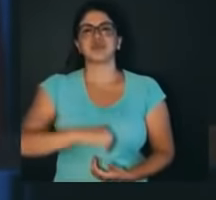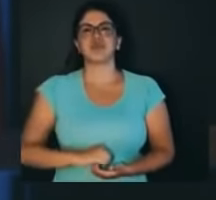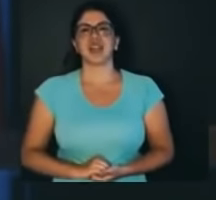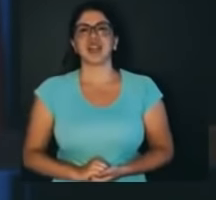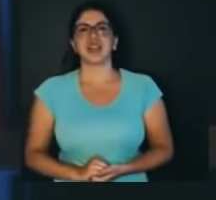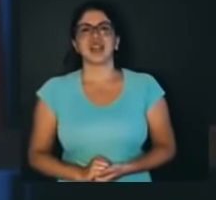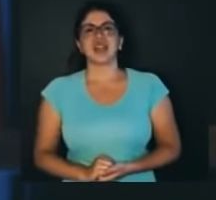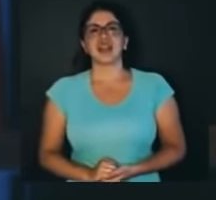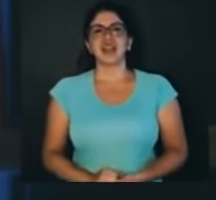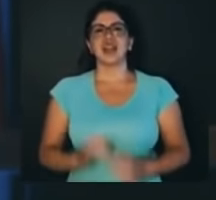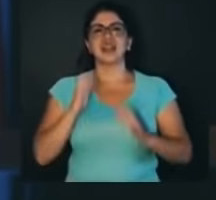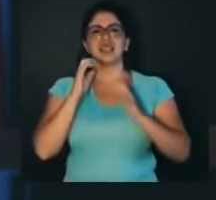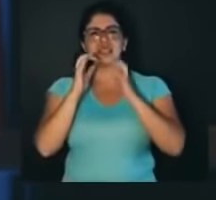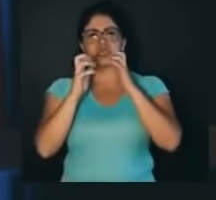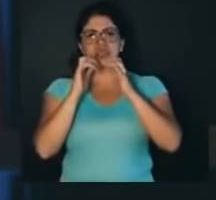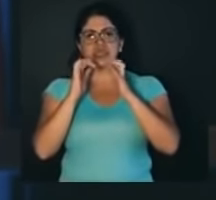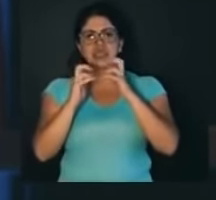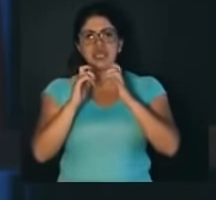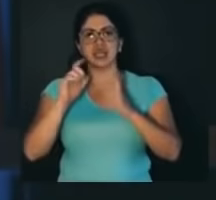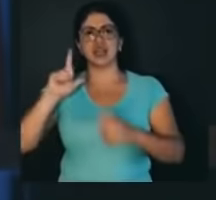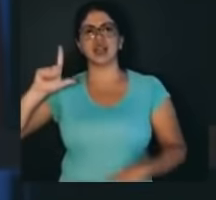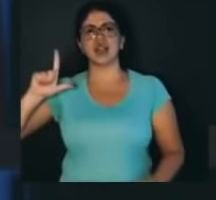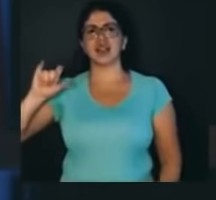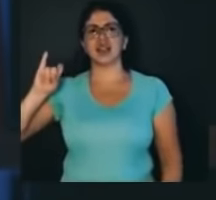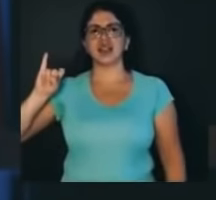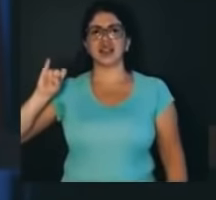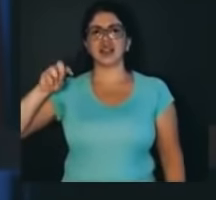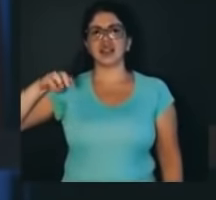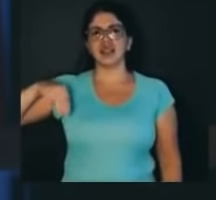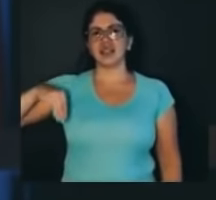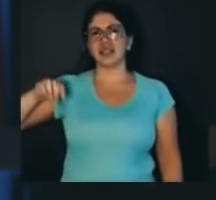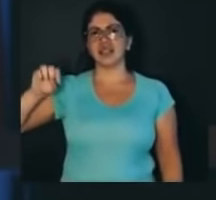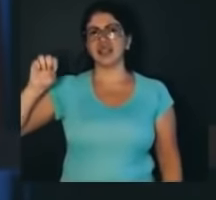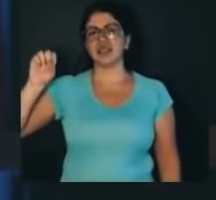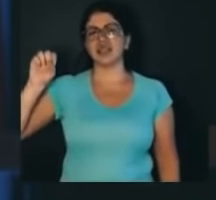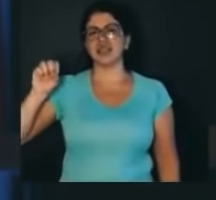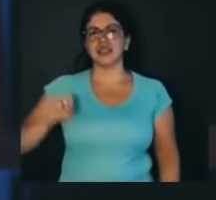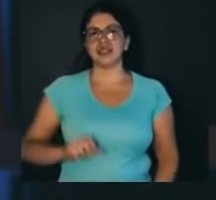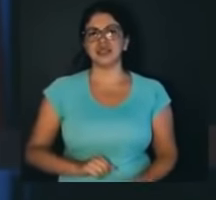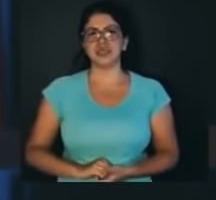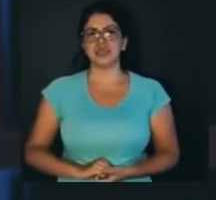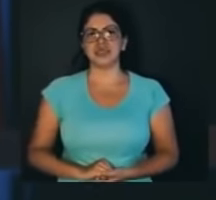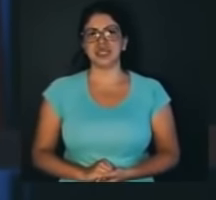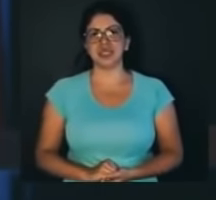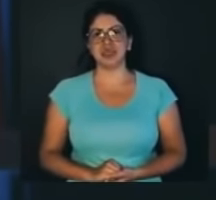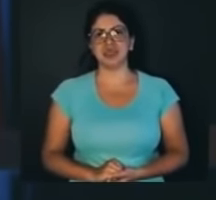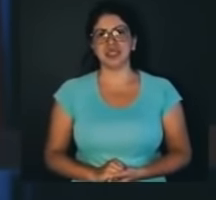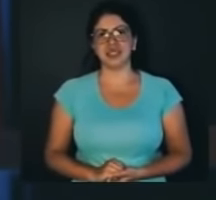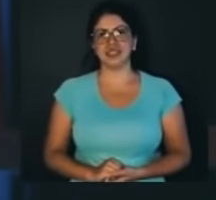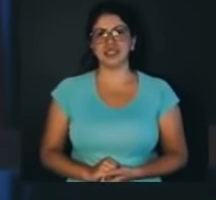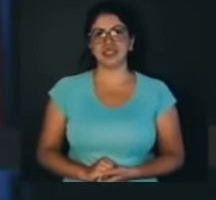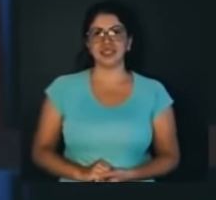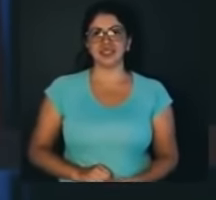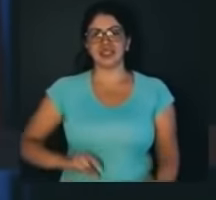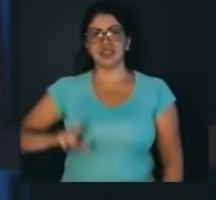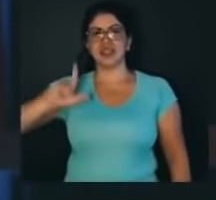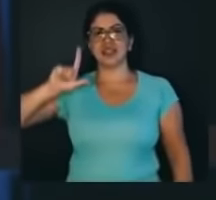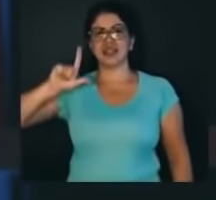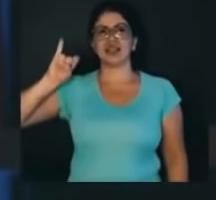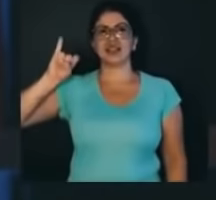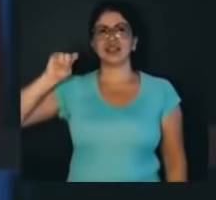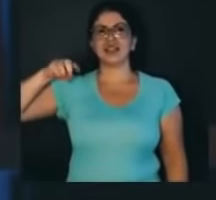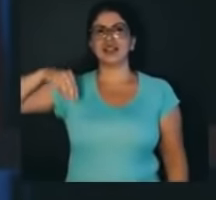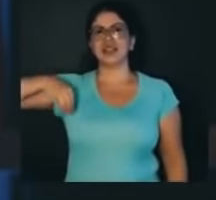cérebro. Este guarda todas as emoções que nós vivemos. Então toda palavra carregada de alguma